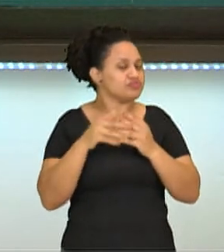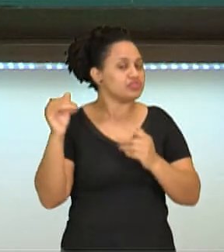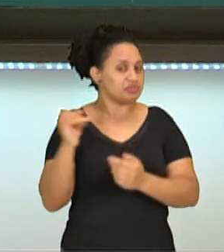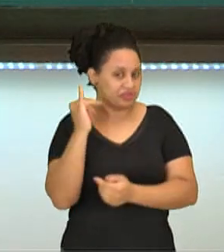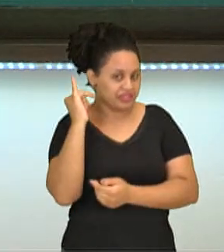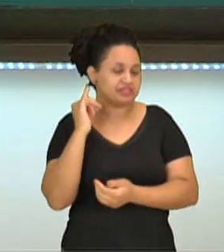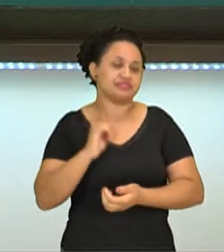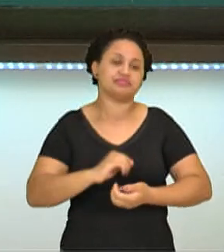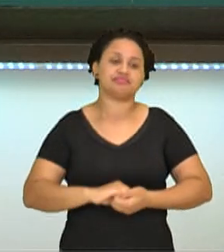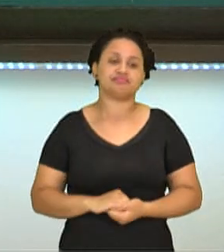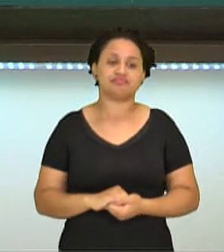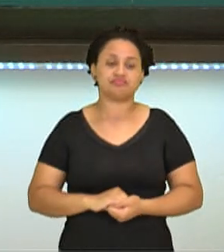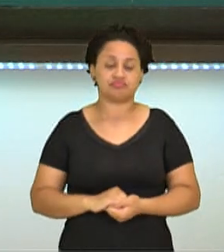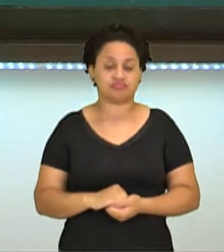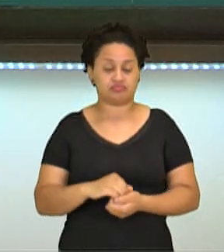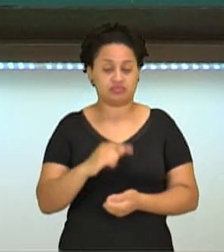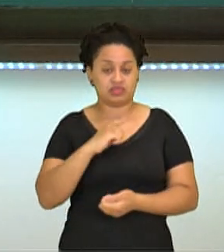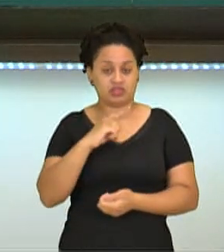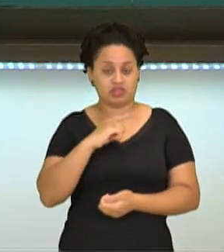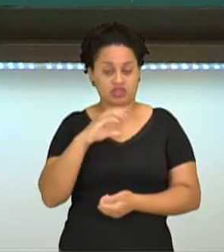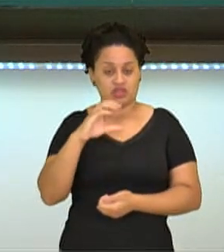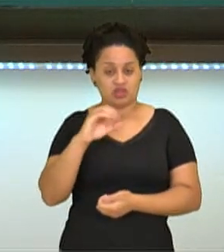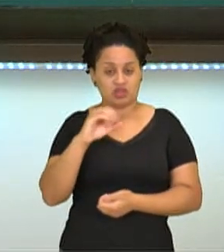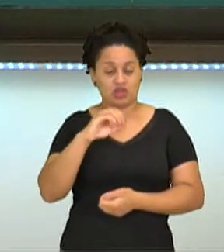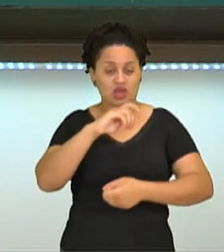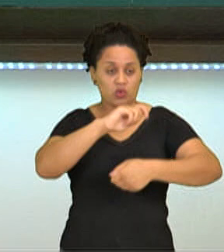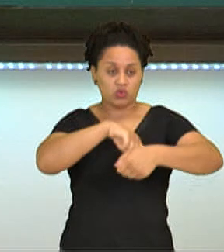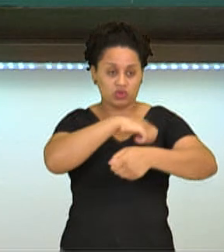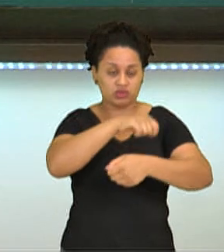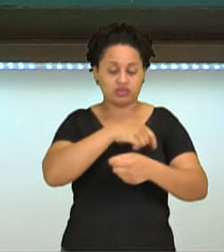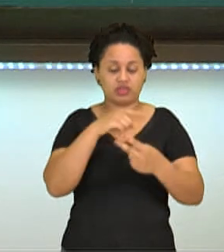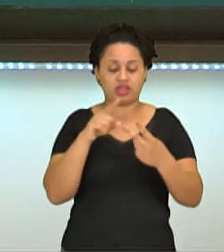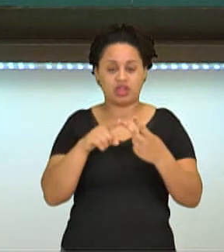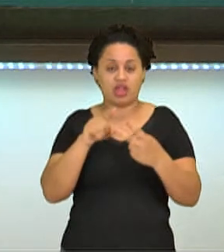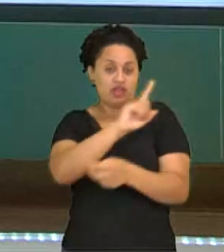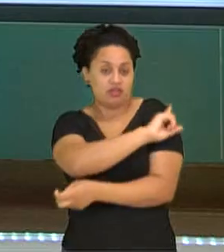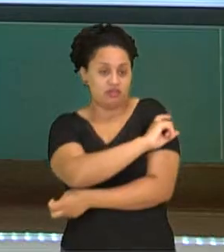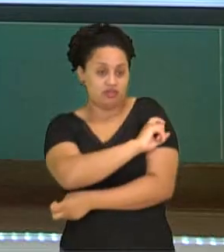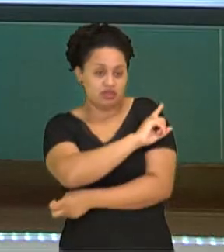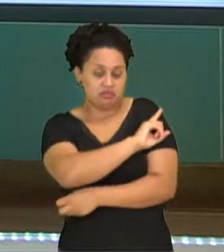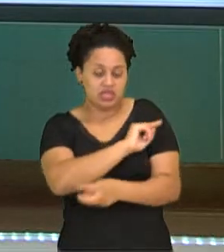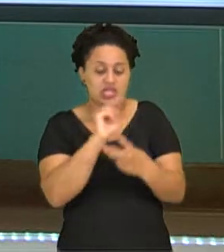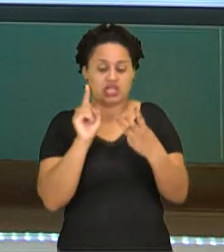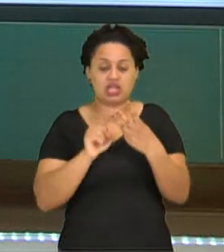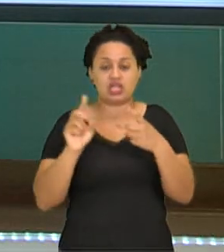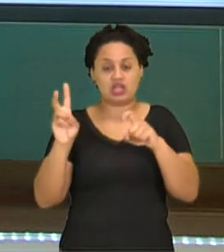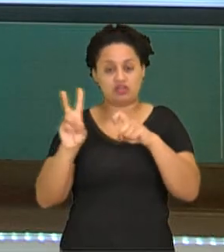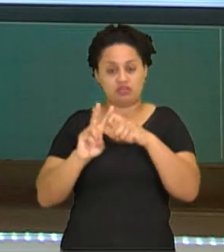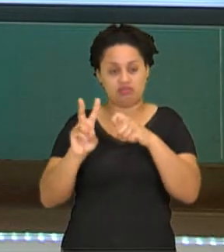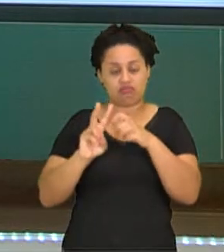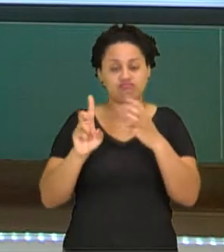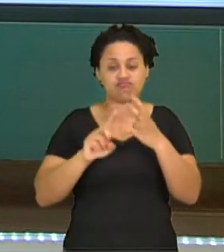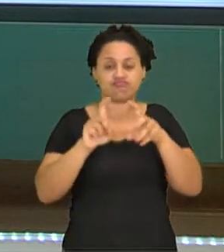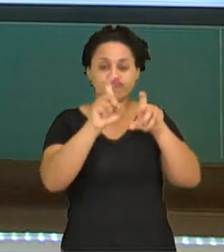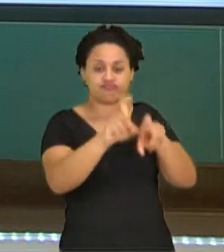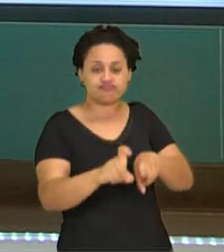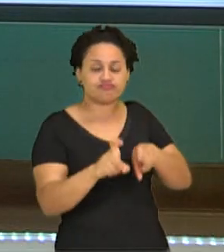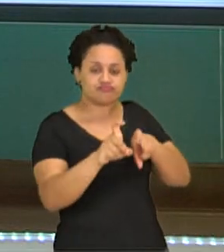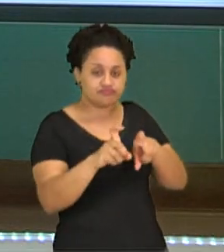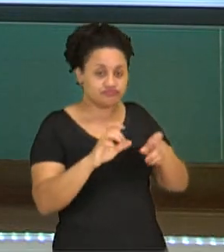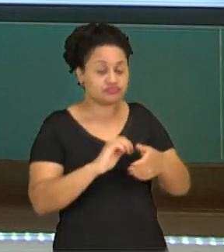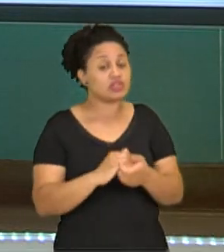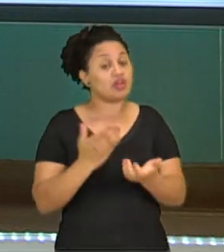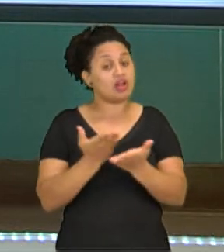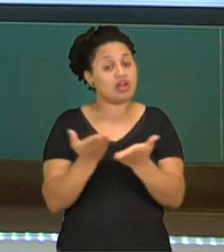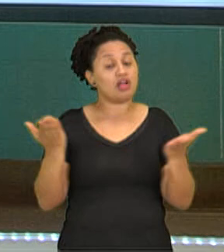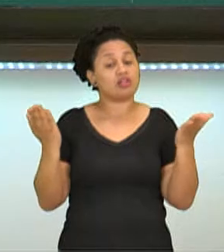vamos lá. Cook, nurse, vet e farmer. Lembrando, a nossa aula